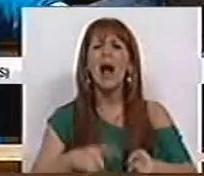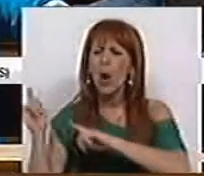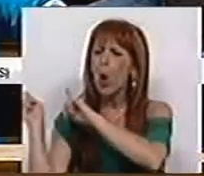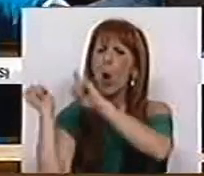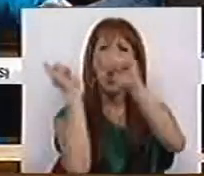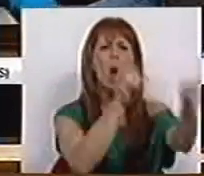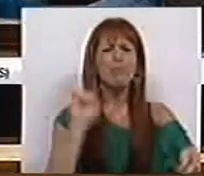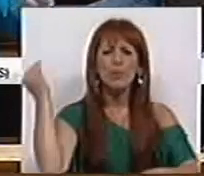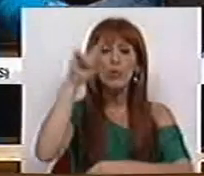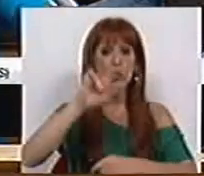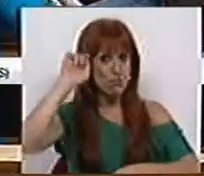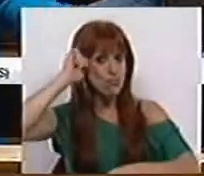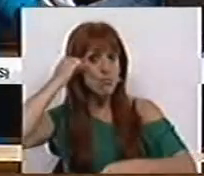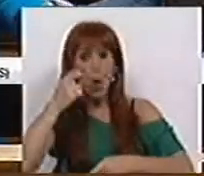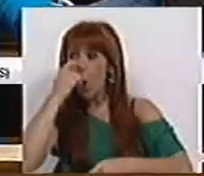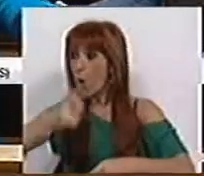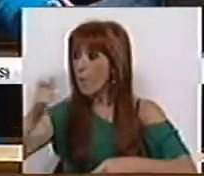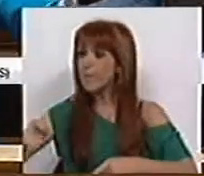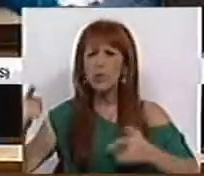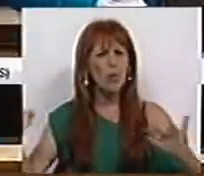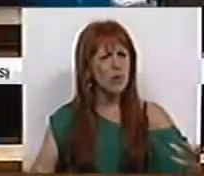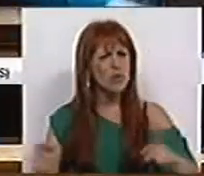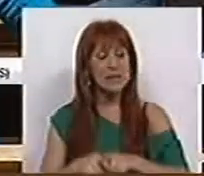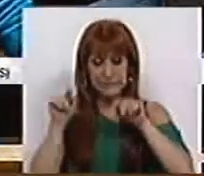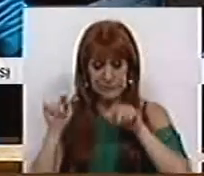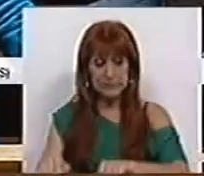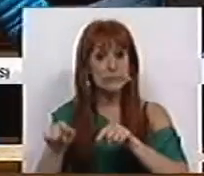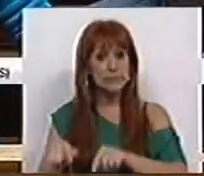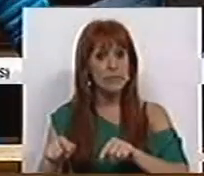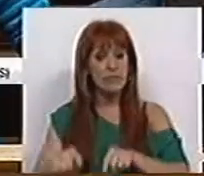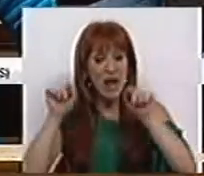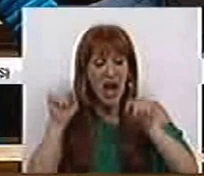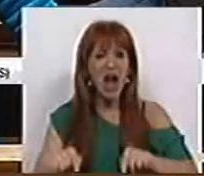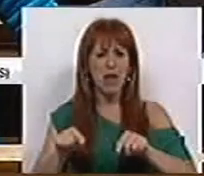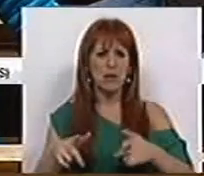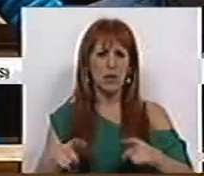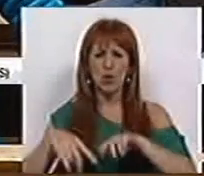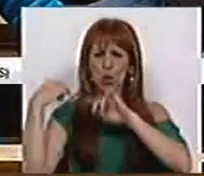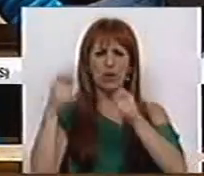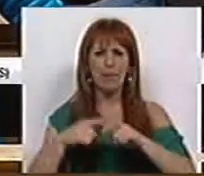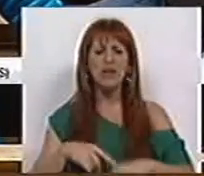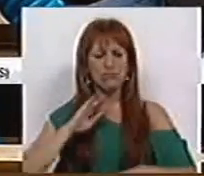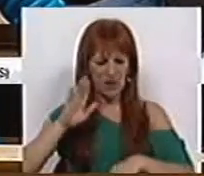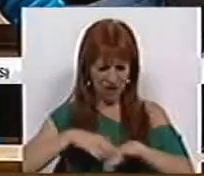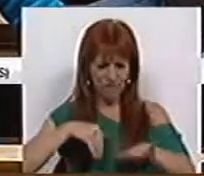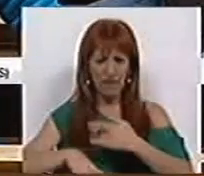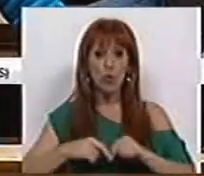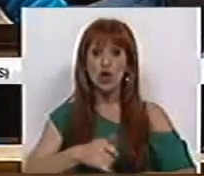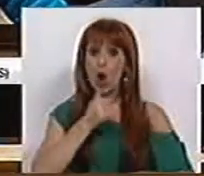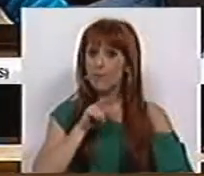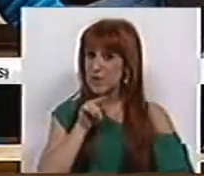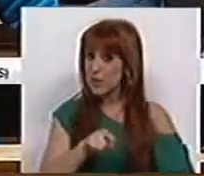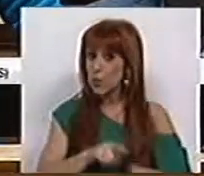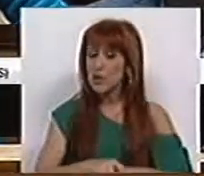estas deslocações o prejuízo destas populações e neste sentido Este é o debate que fazemos esta